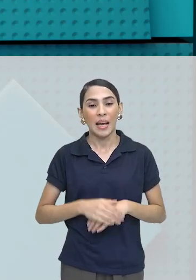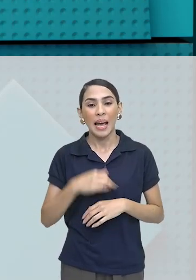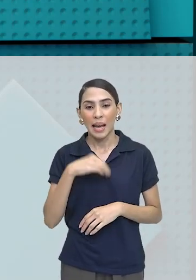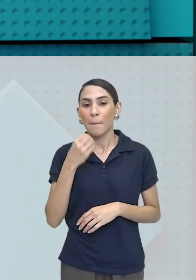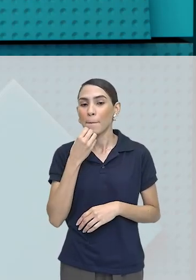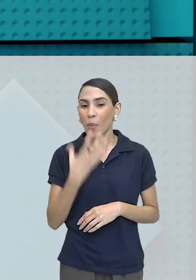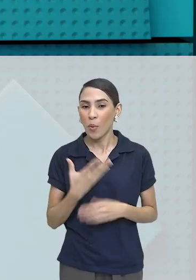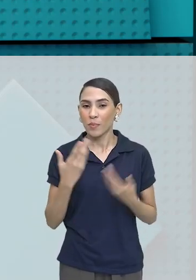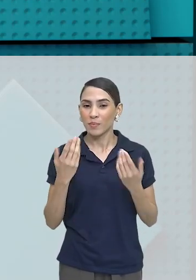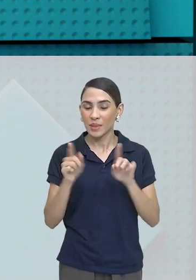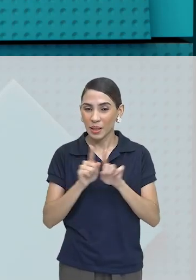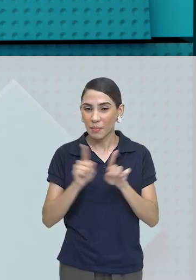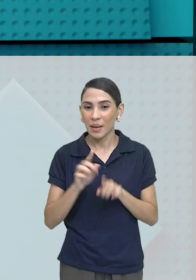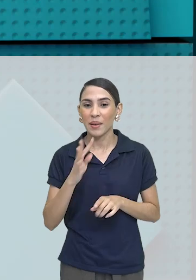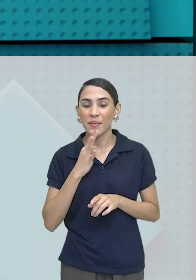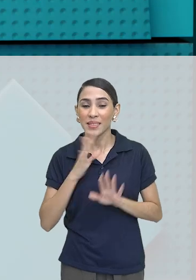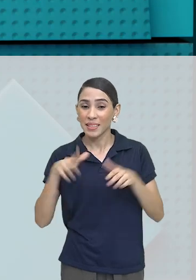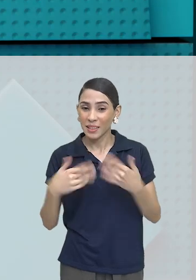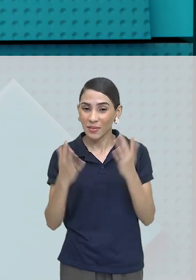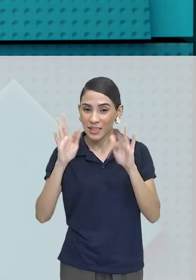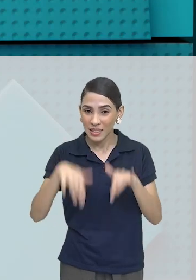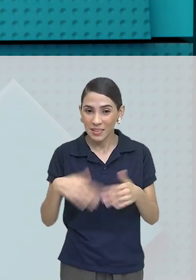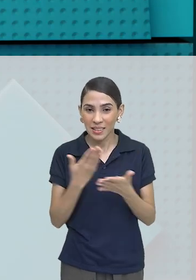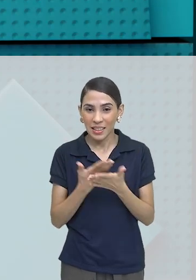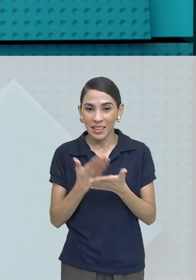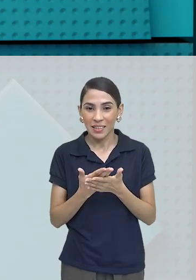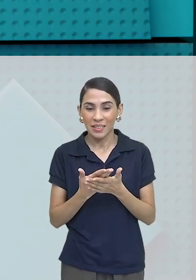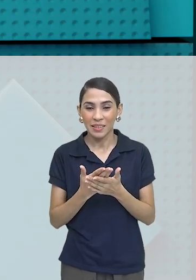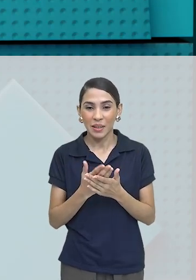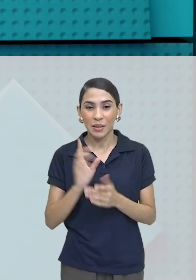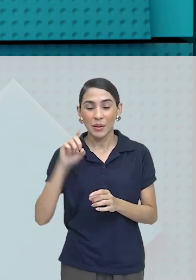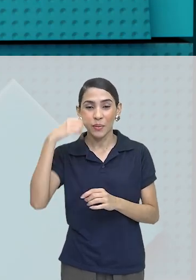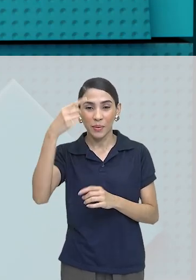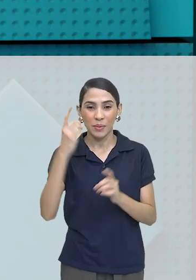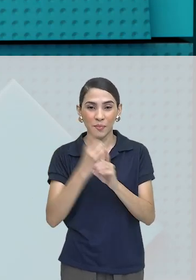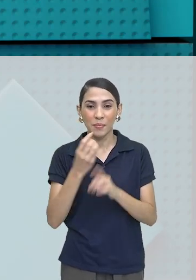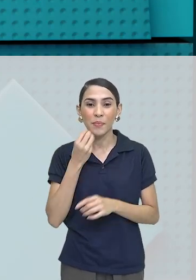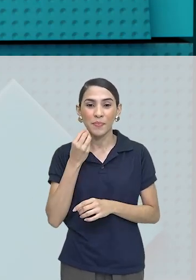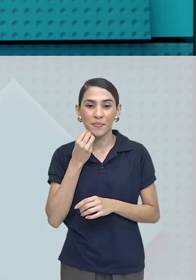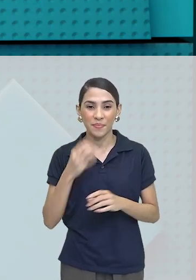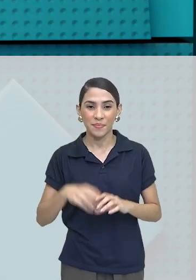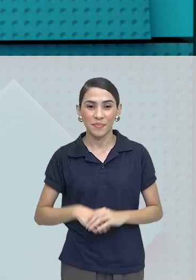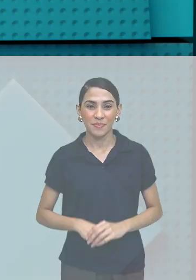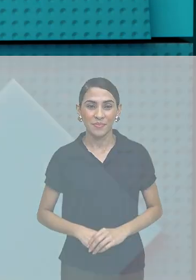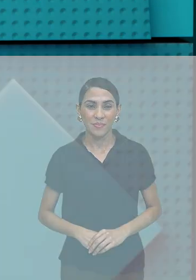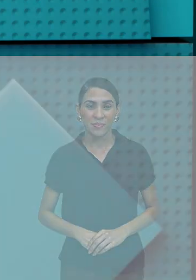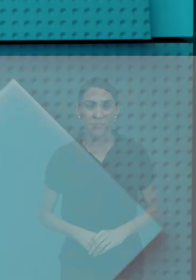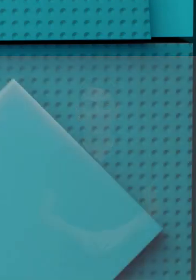pena conhecer. A gente fica por aqui e a gente se encontra numa próxima oportunidade.